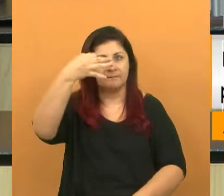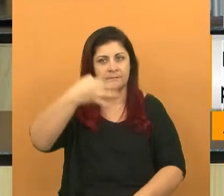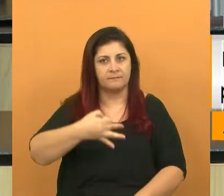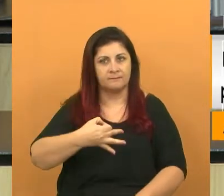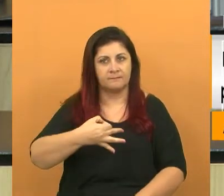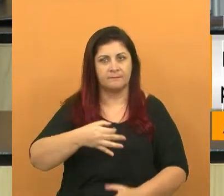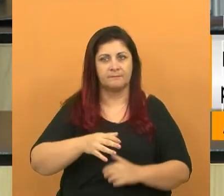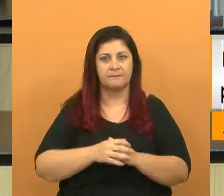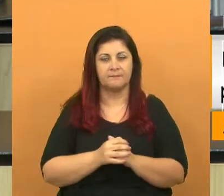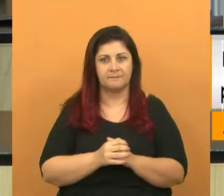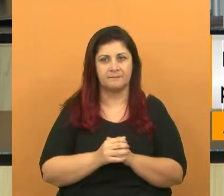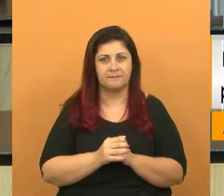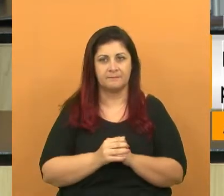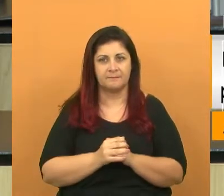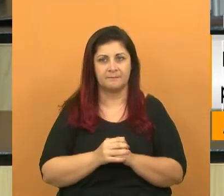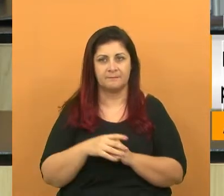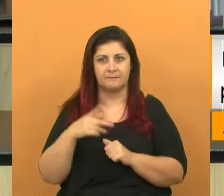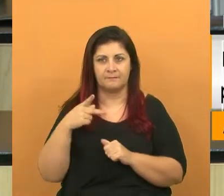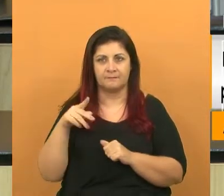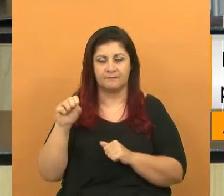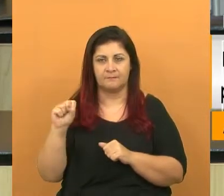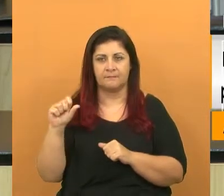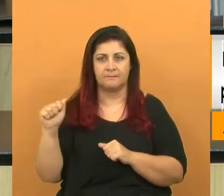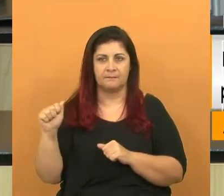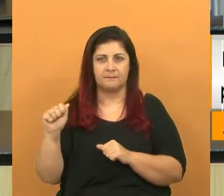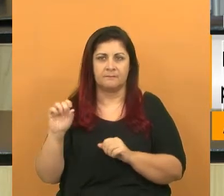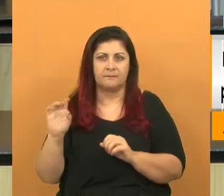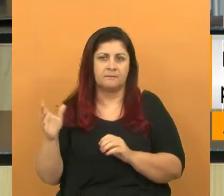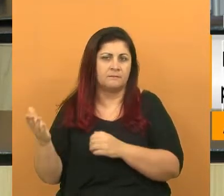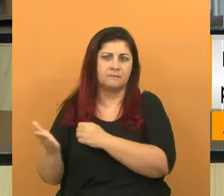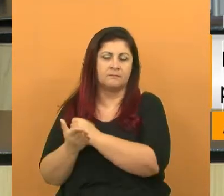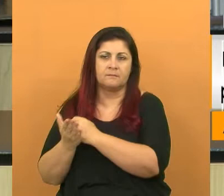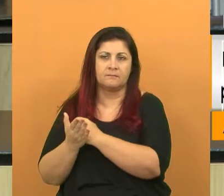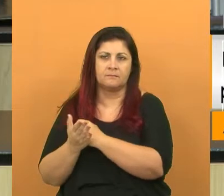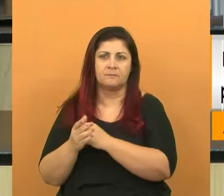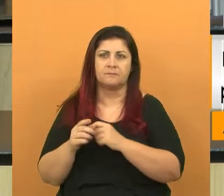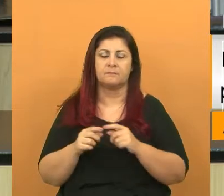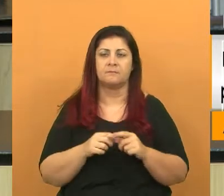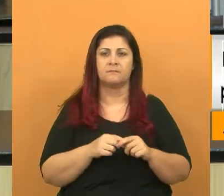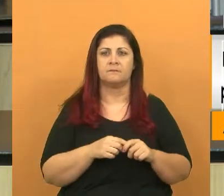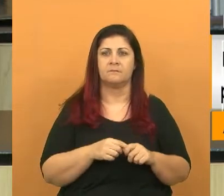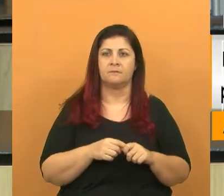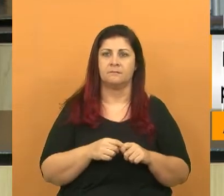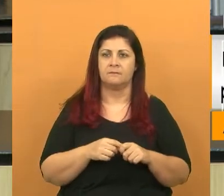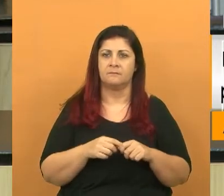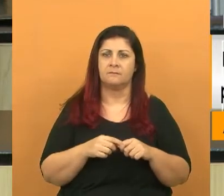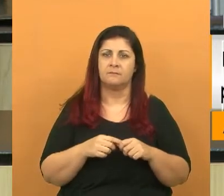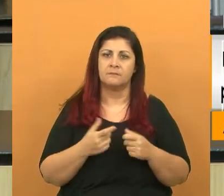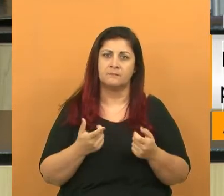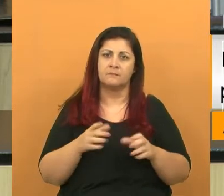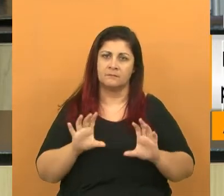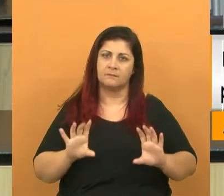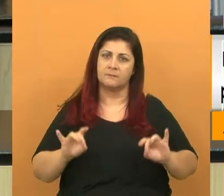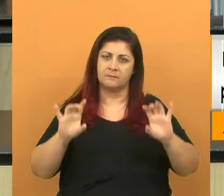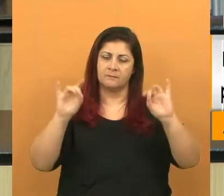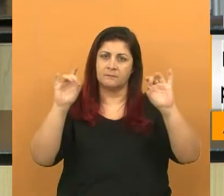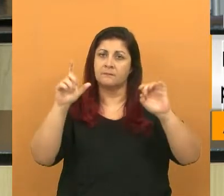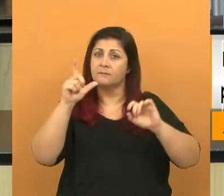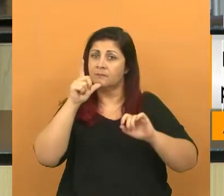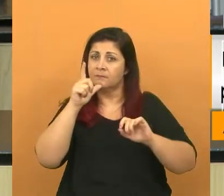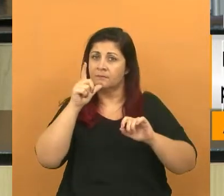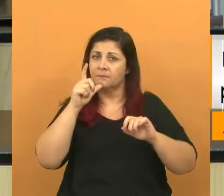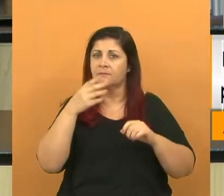e realmente o PSA é complementar, não só câncer de próstata, mas câncer de pênis e outras doenças sexualmente